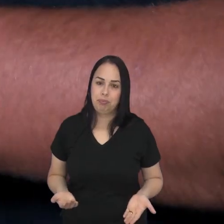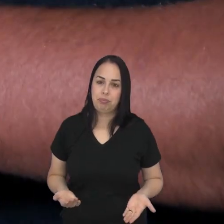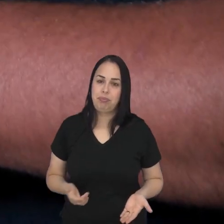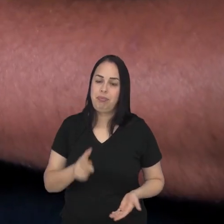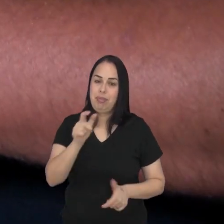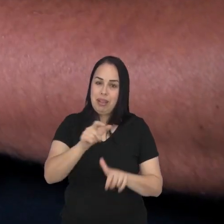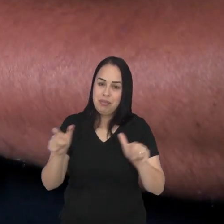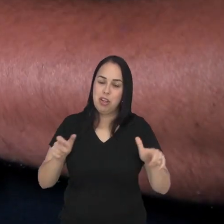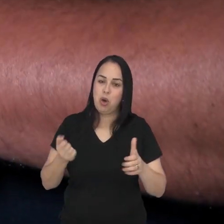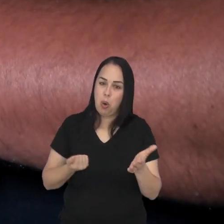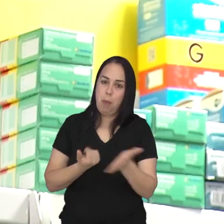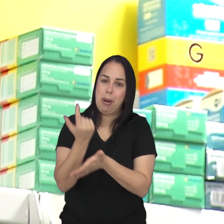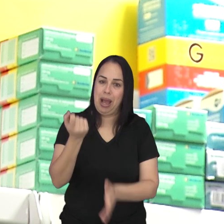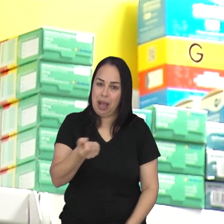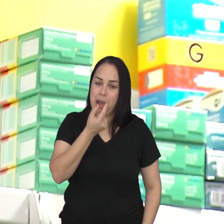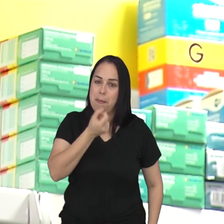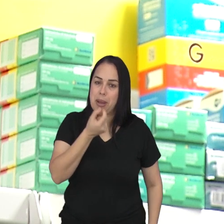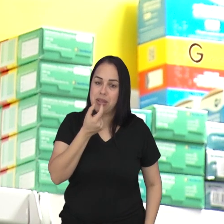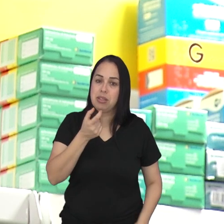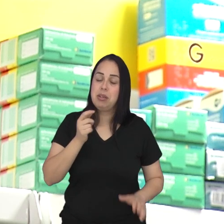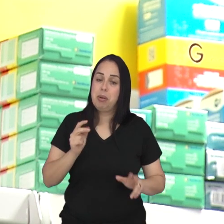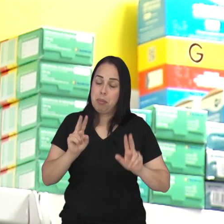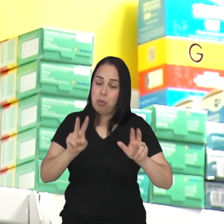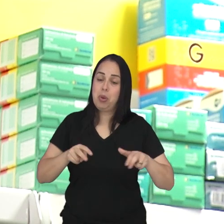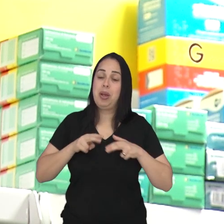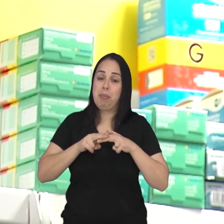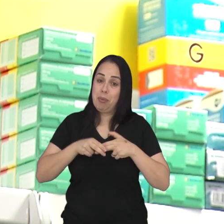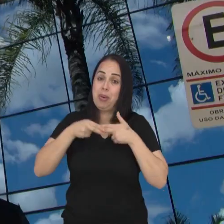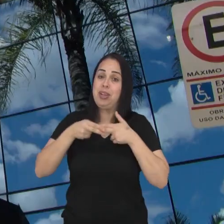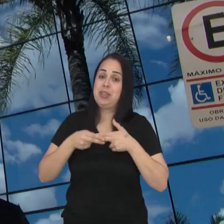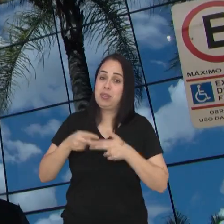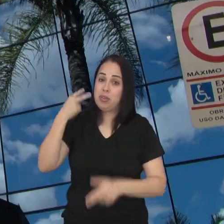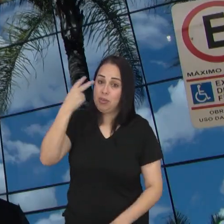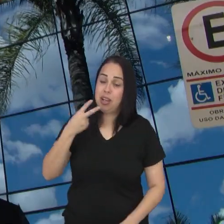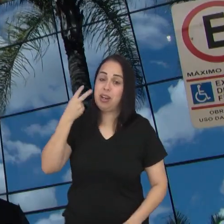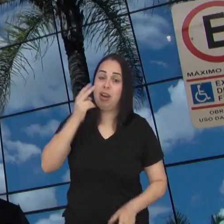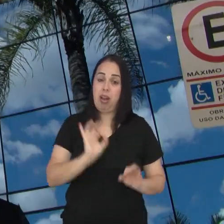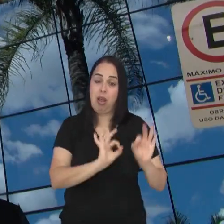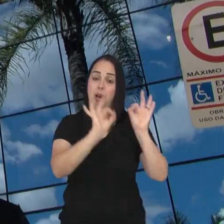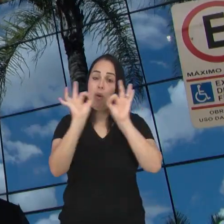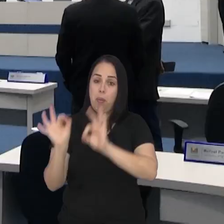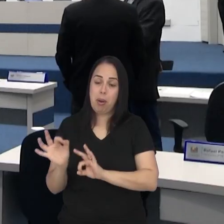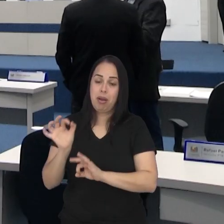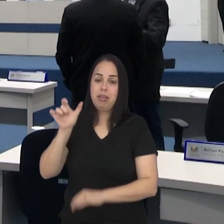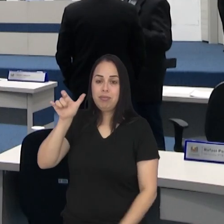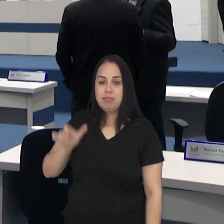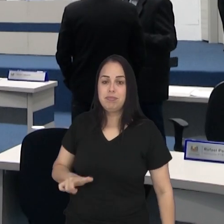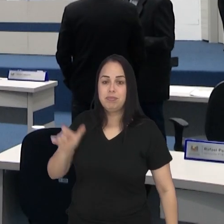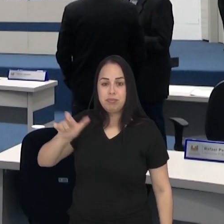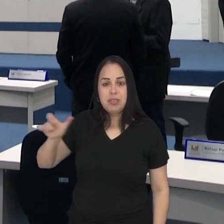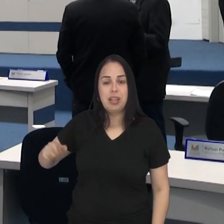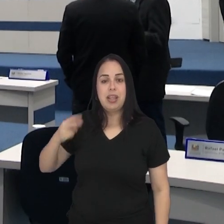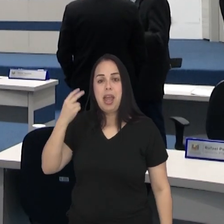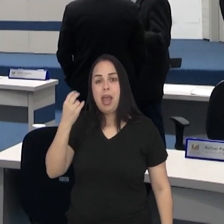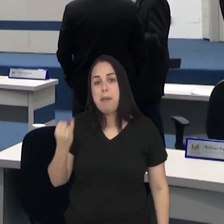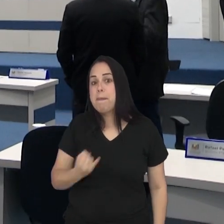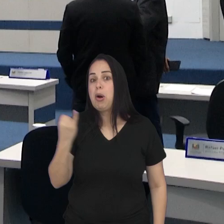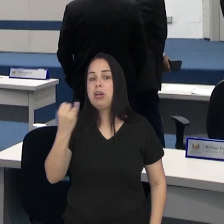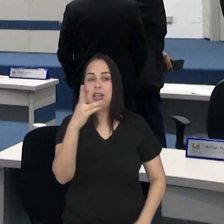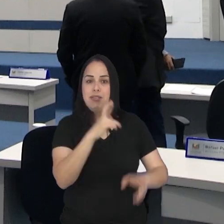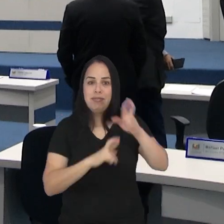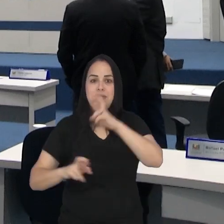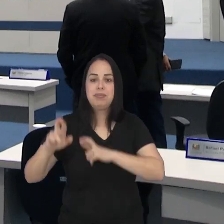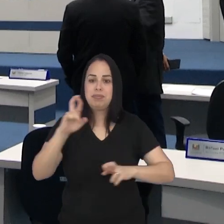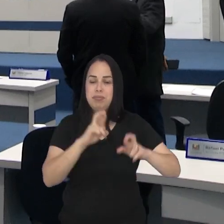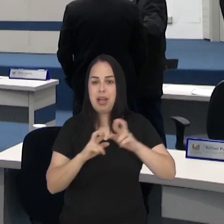O acesso digno a remédios pelos consumidores também é um assunto acompanhado pela Câmara. Para o Legislativo, é importante